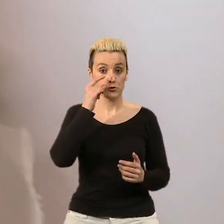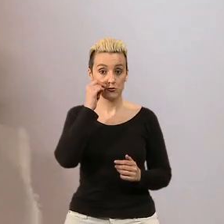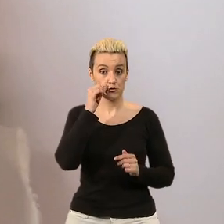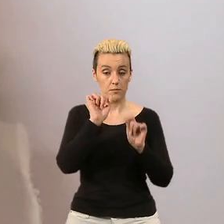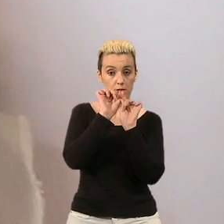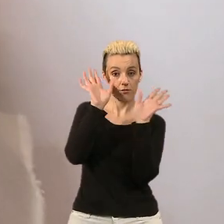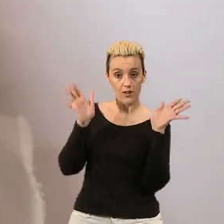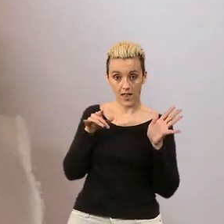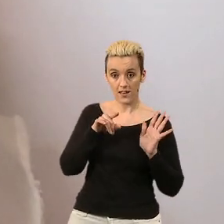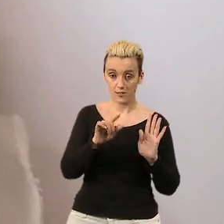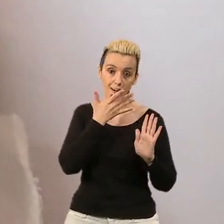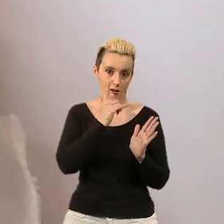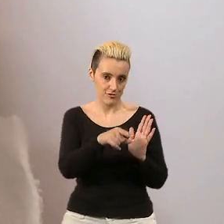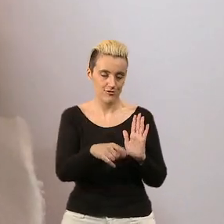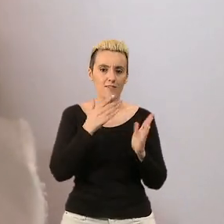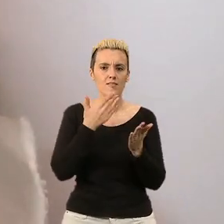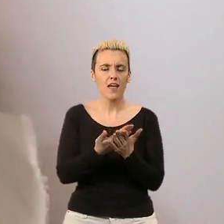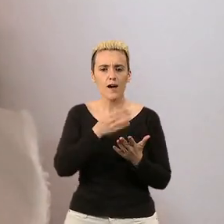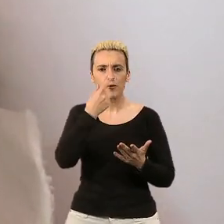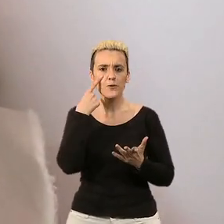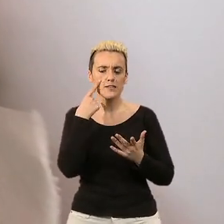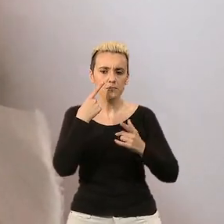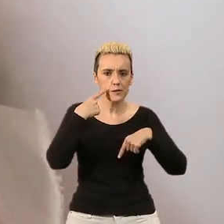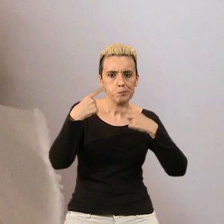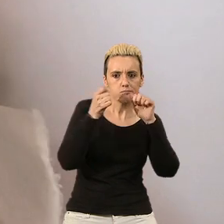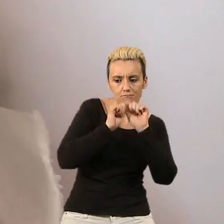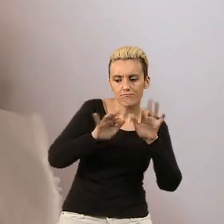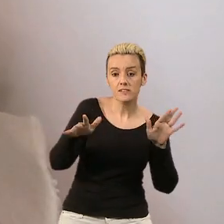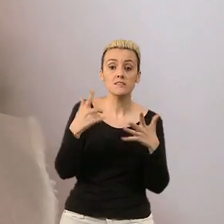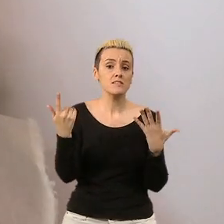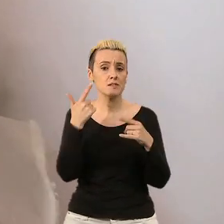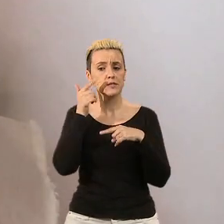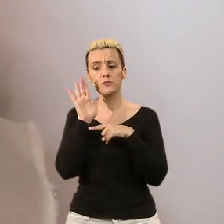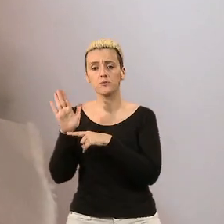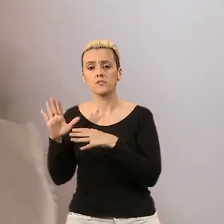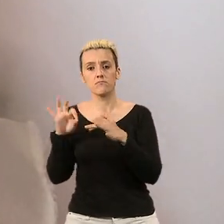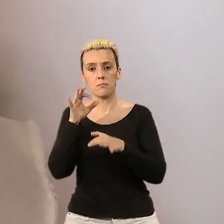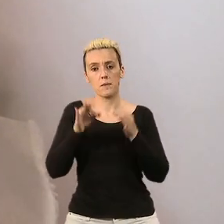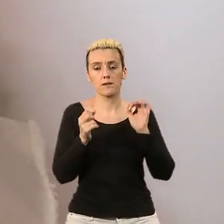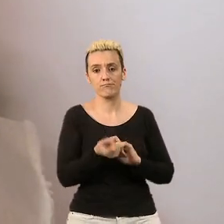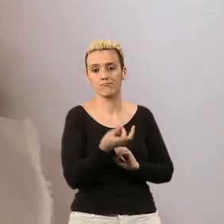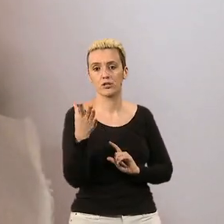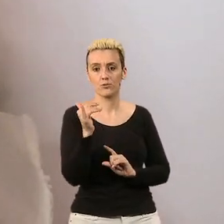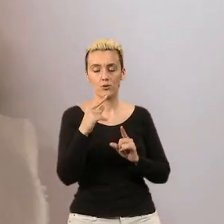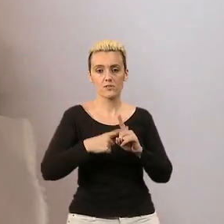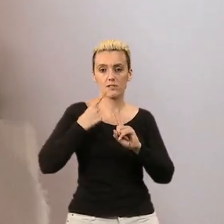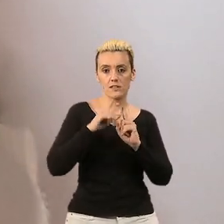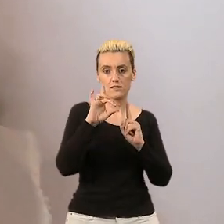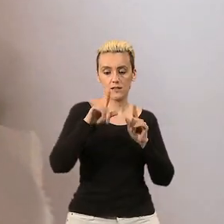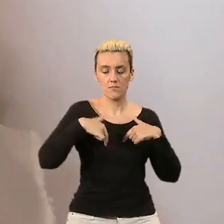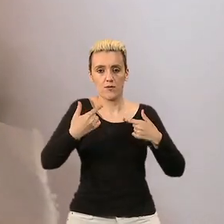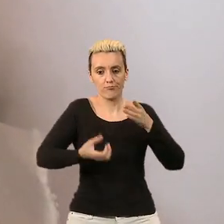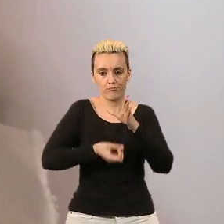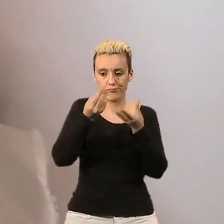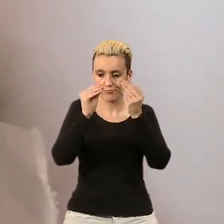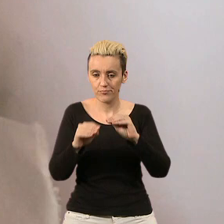Leonardo da Vinci, tornar o conhecimento visível. A mostra inclui 12 máquinas construídas nos anos 60 a partir de